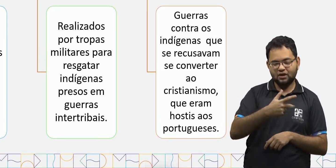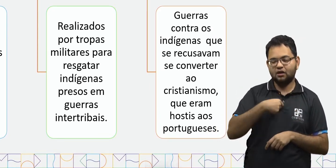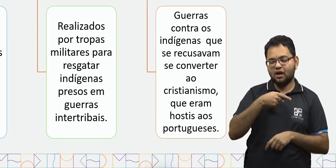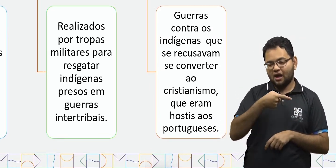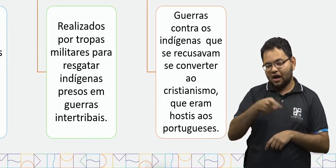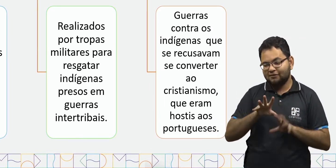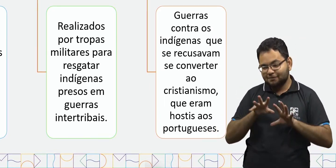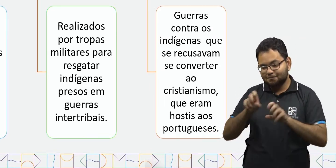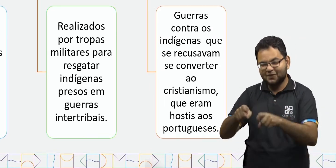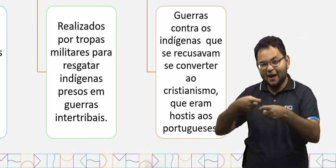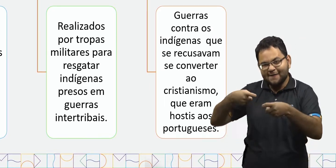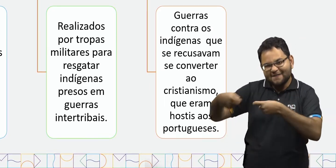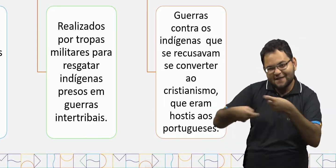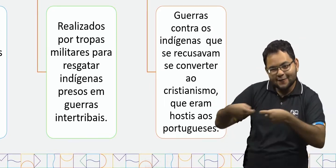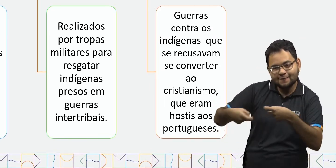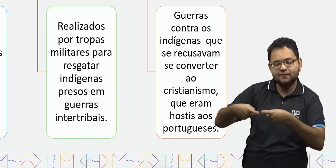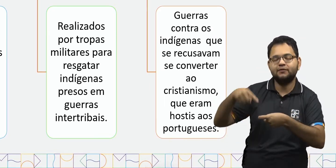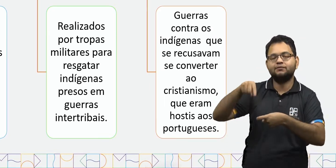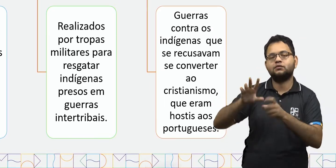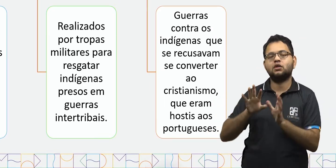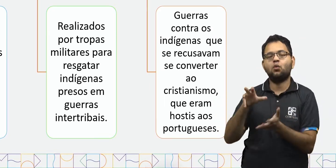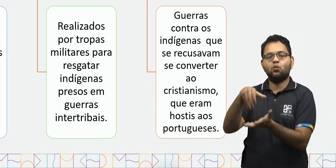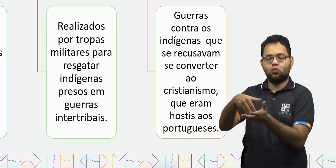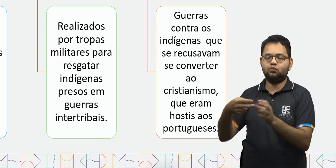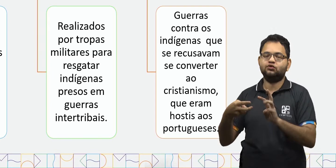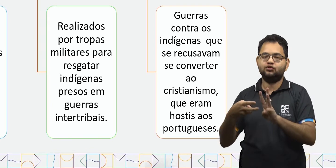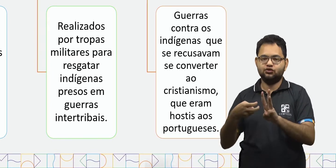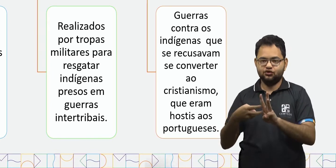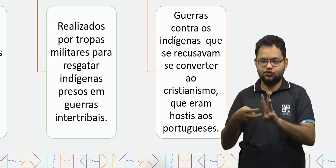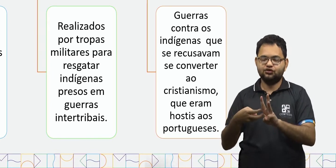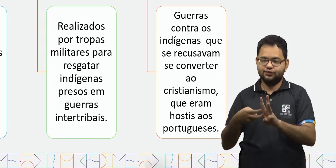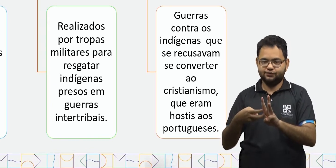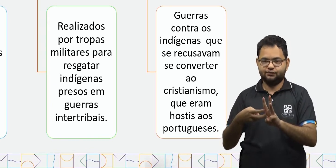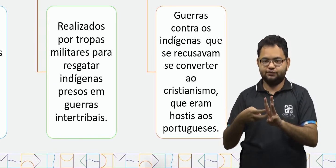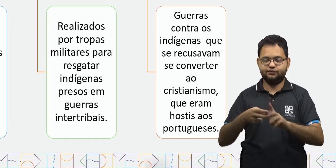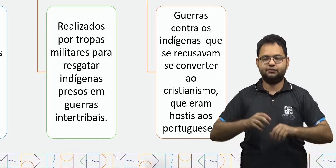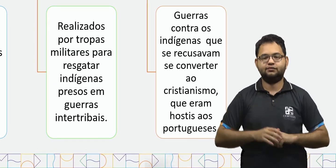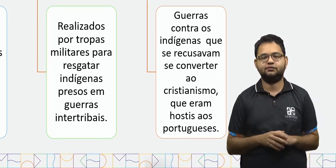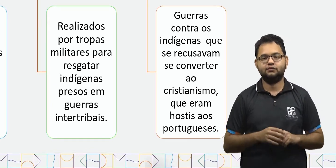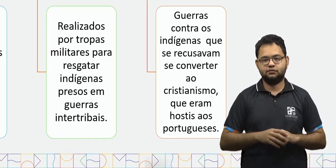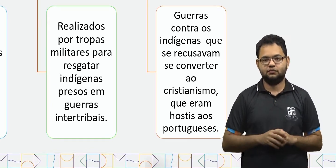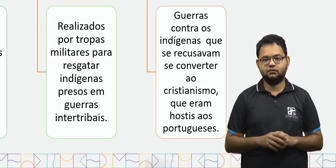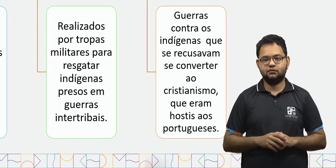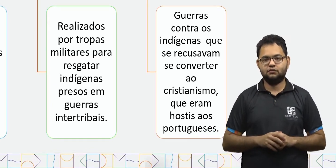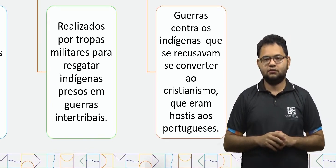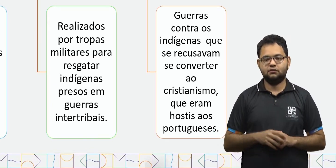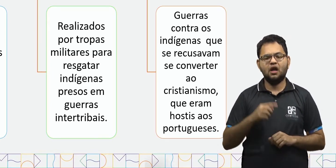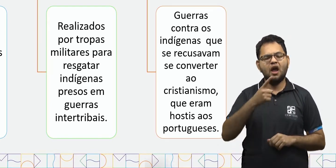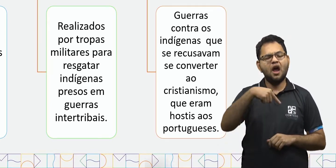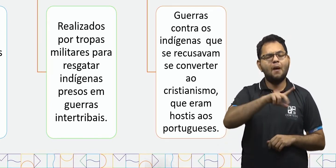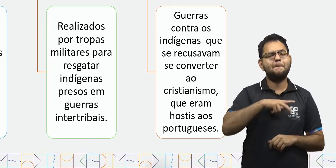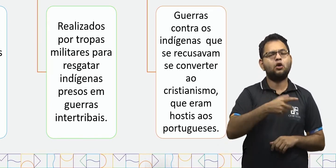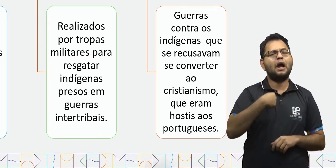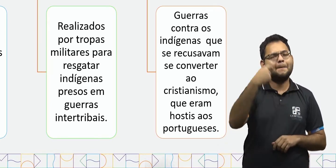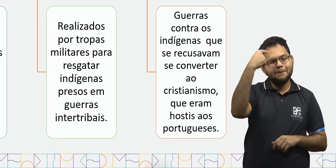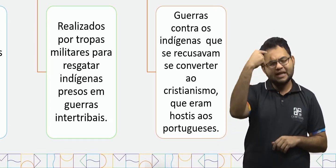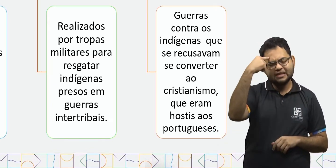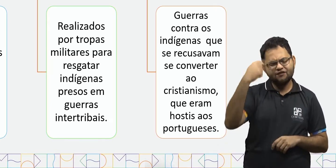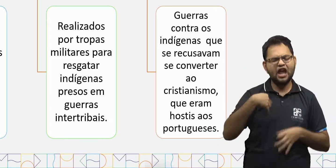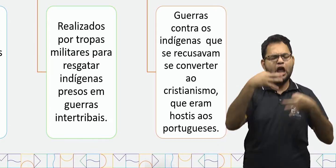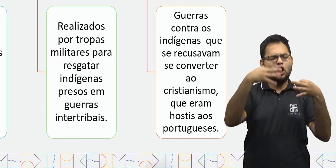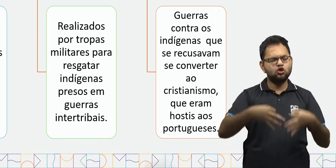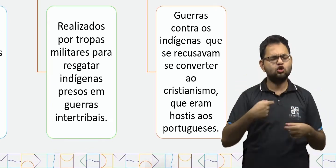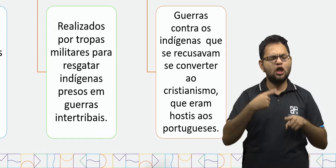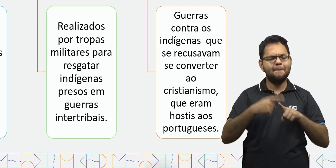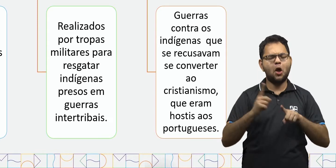a se converter ao cristianismo. Eles eram contra os portugueses. Sua motivação seria justa, já que, do ponto de vista